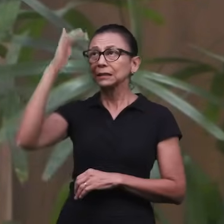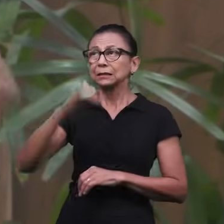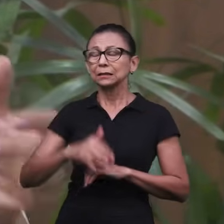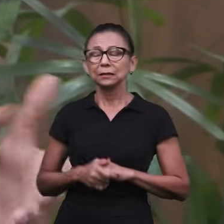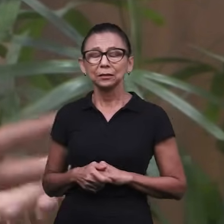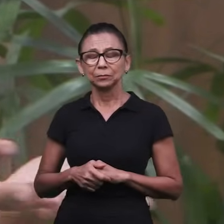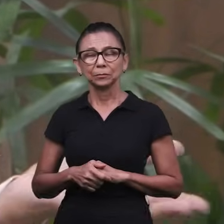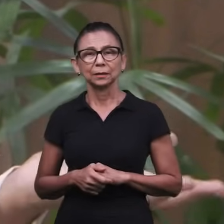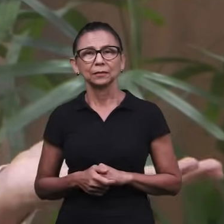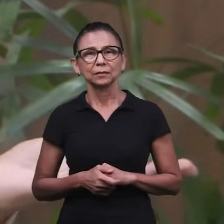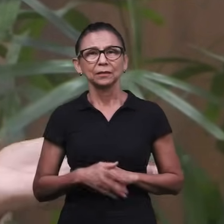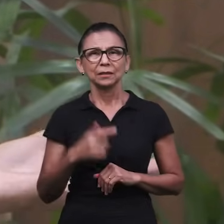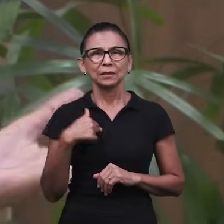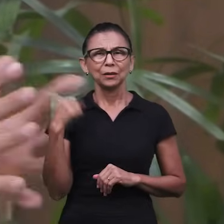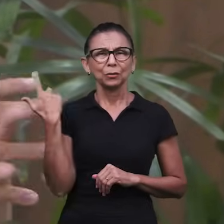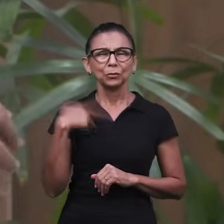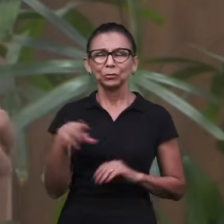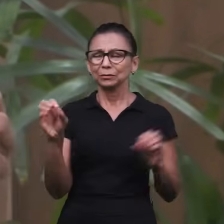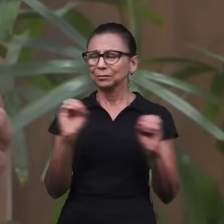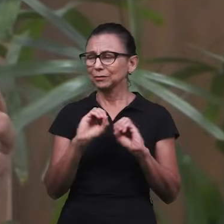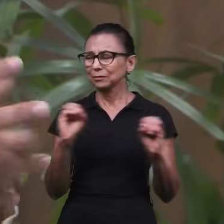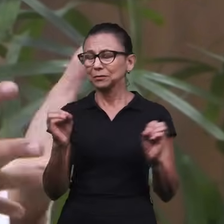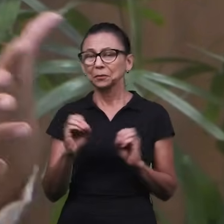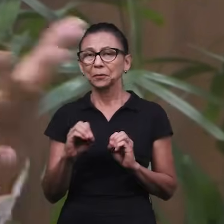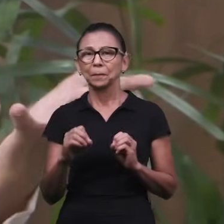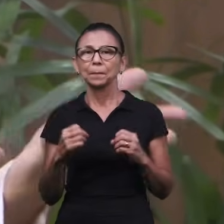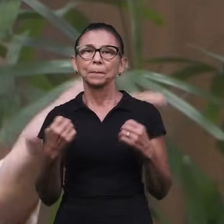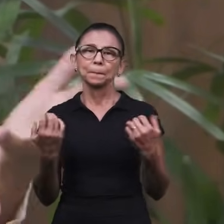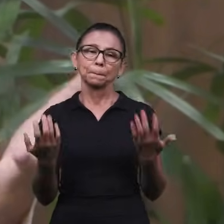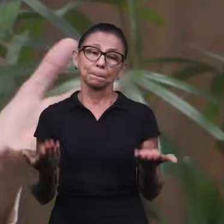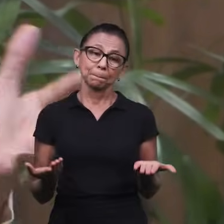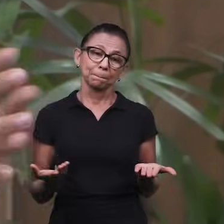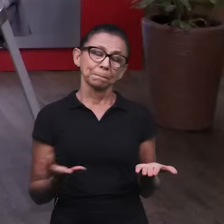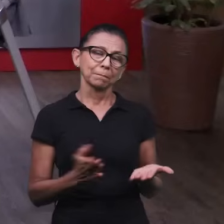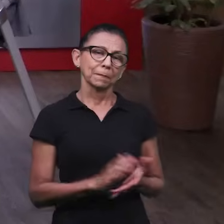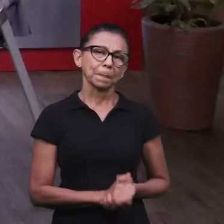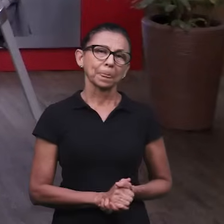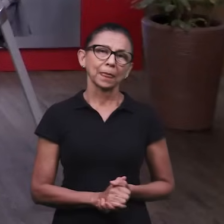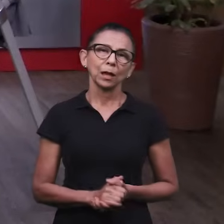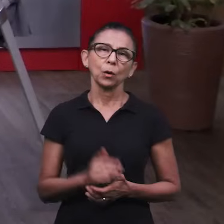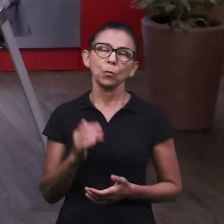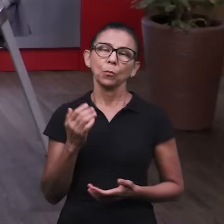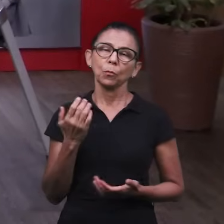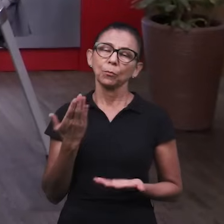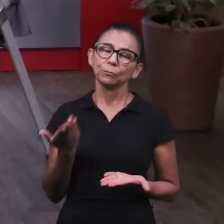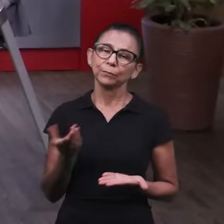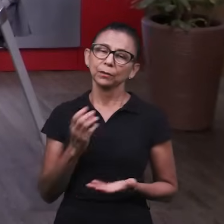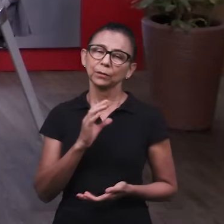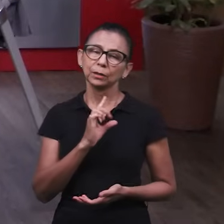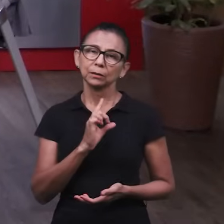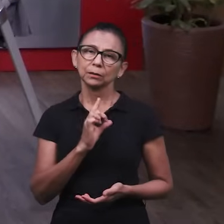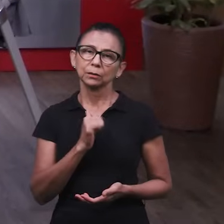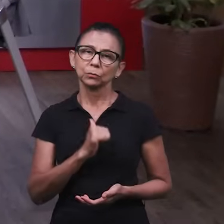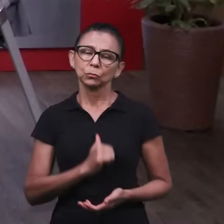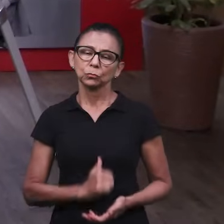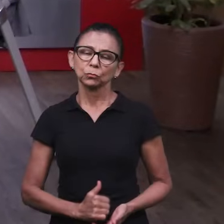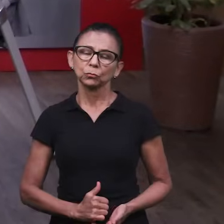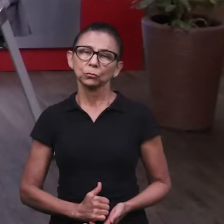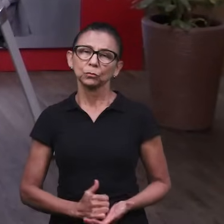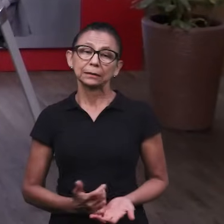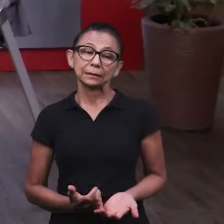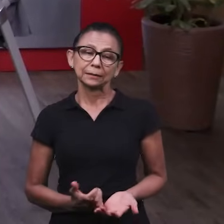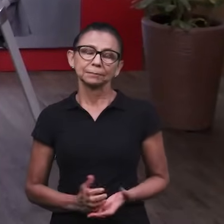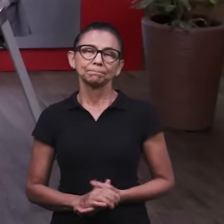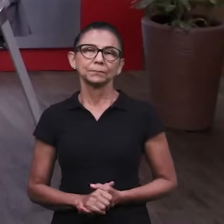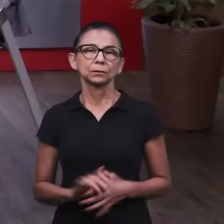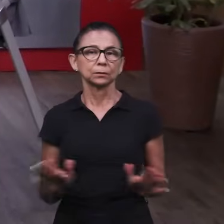isso. Né? E por aqui eu me constituo, por aqui eu gosto de mim, me cuido. Um dos pontos da motivação é a